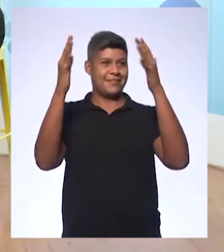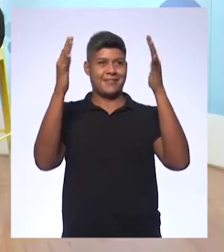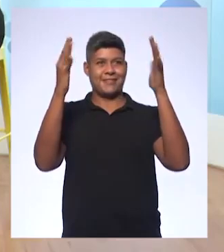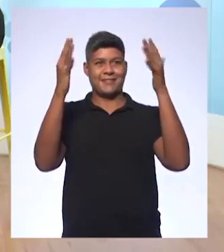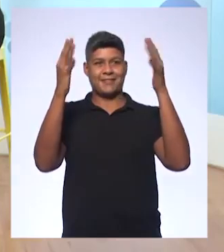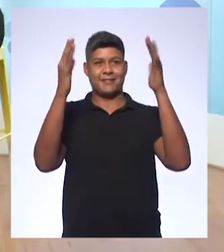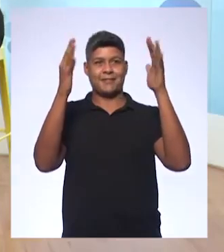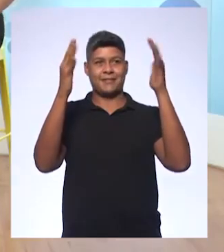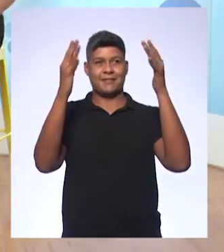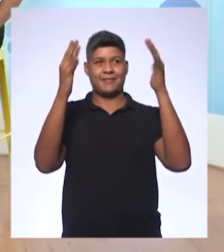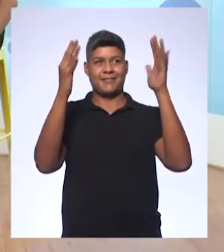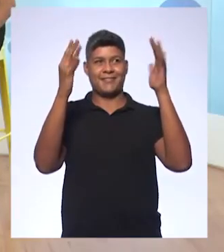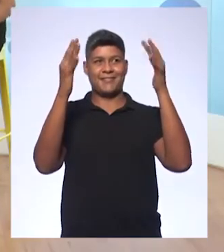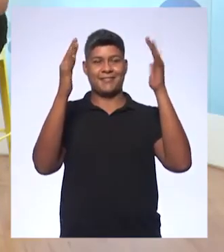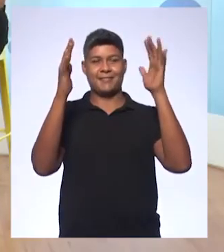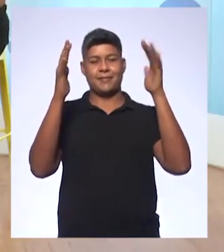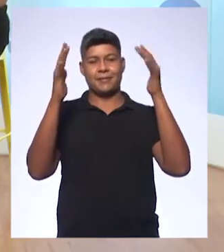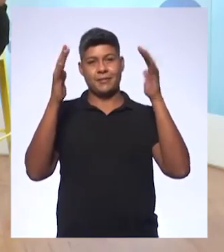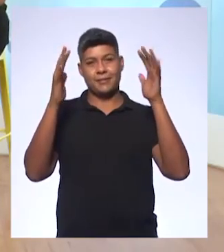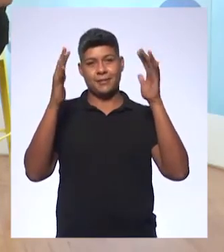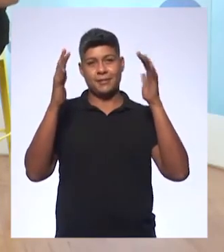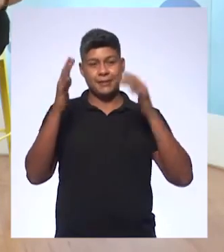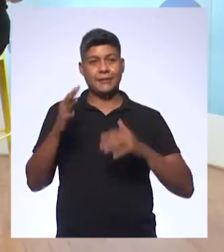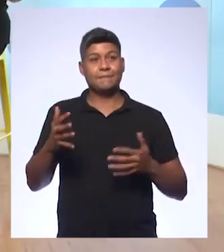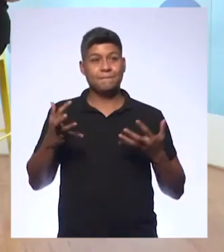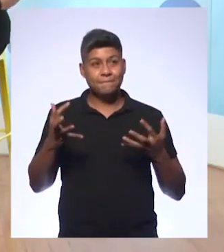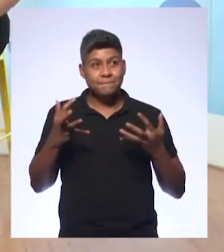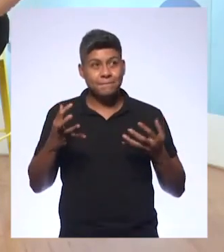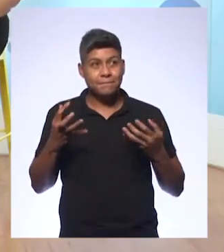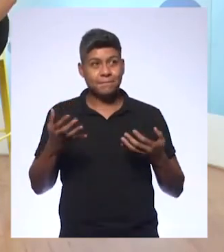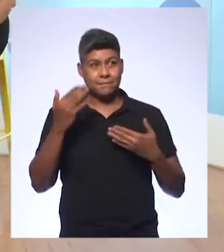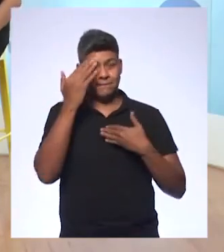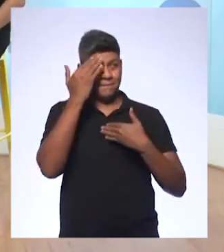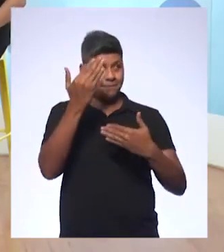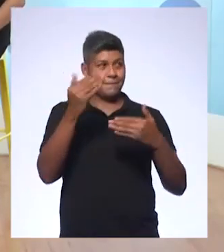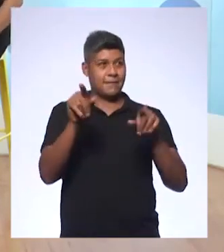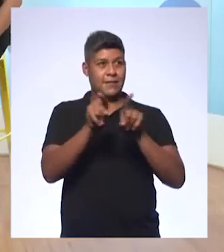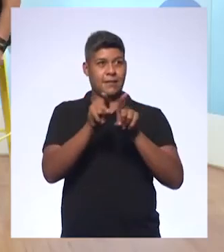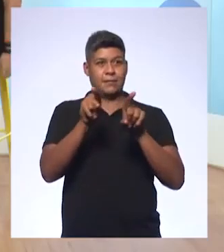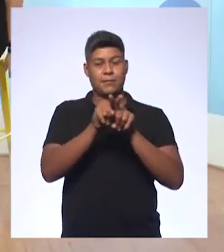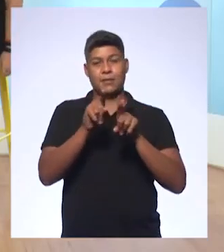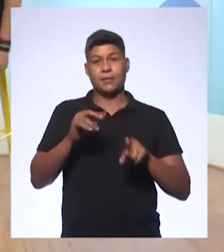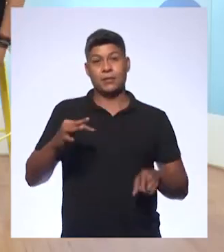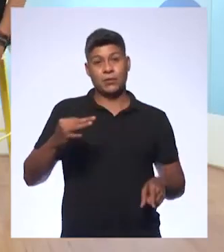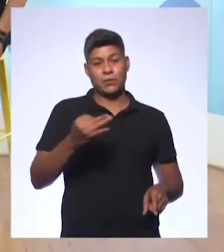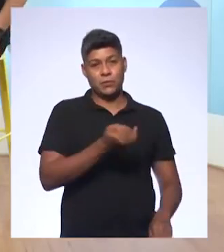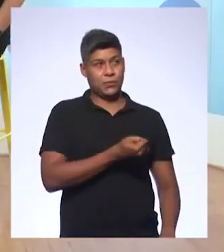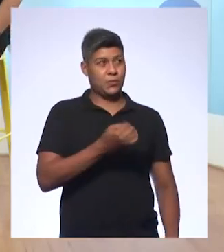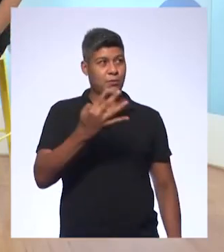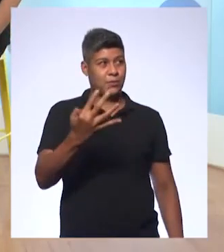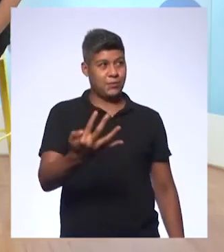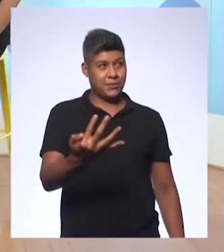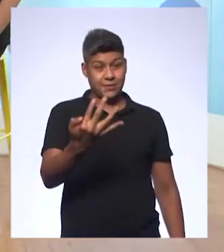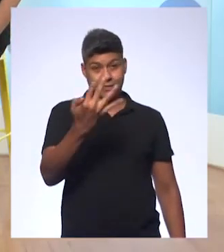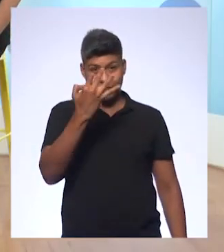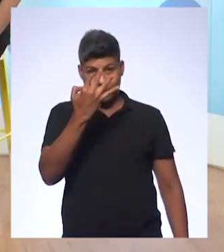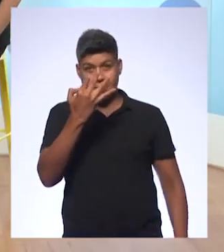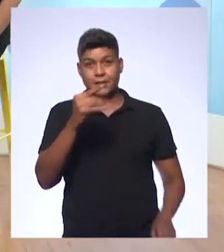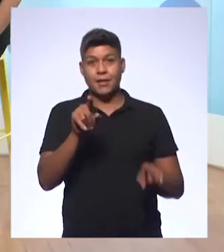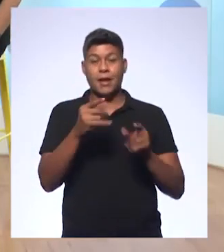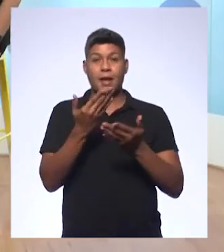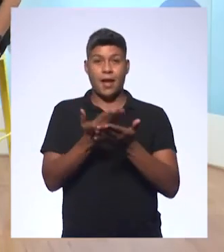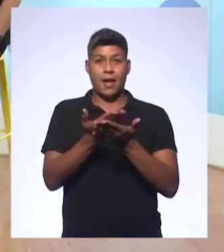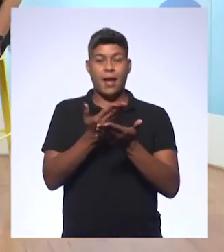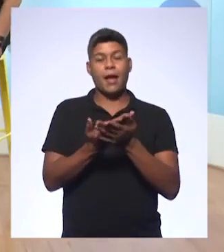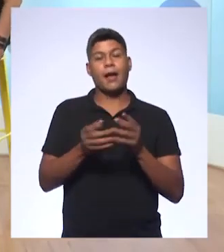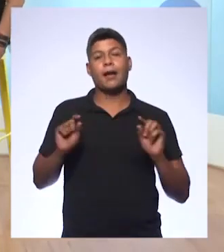vida. Parabéns! Nós queremos aqui agradecer também, né, a todos vocês que estão assistindo. E essa aula é um